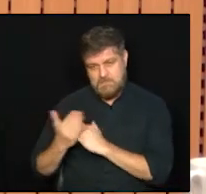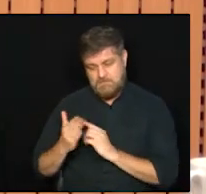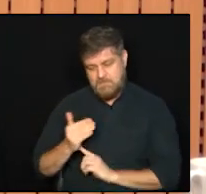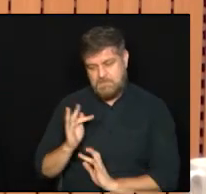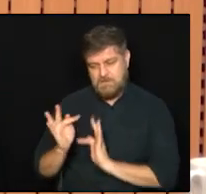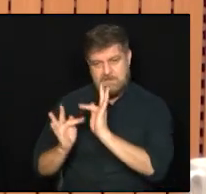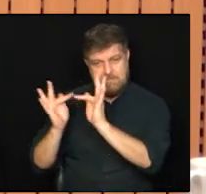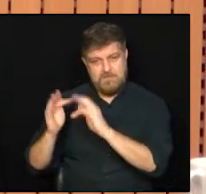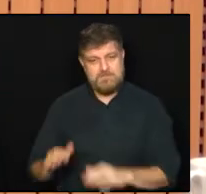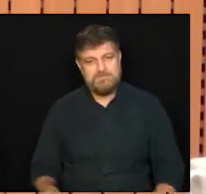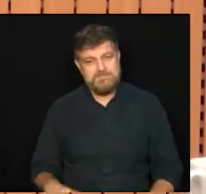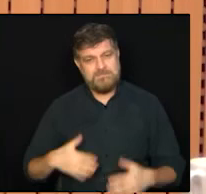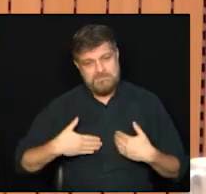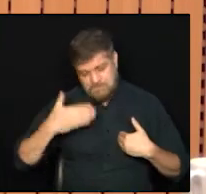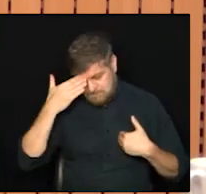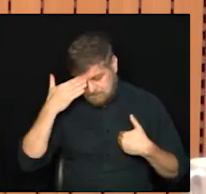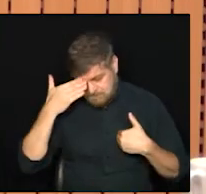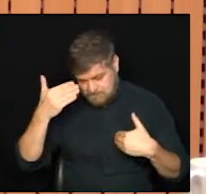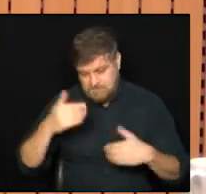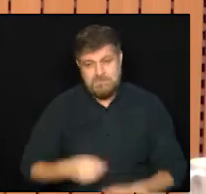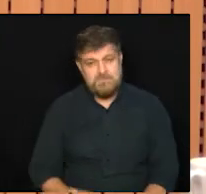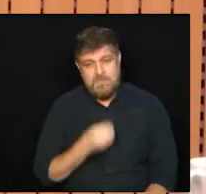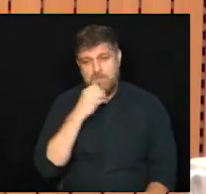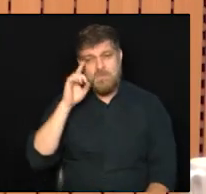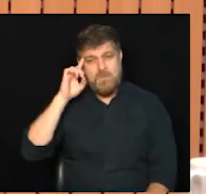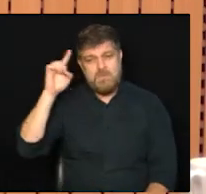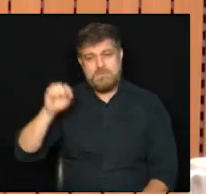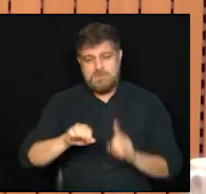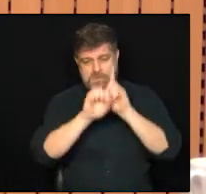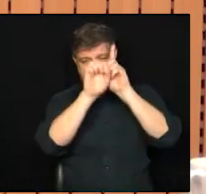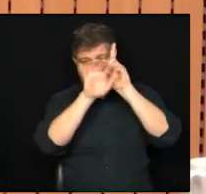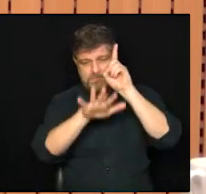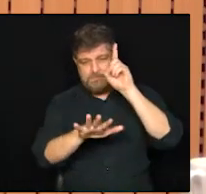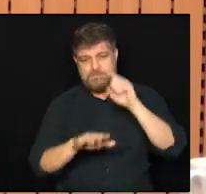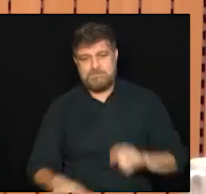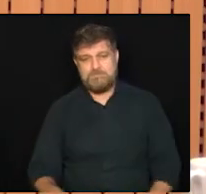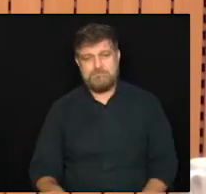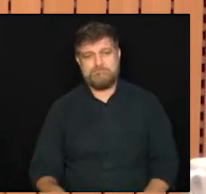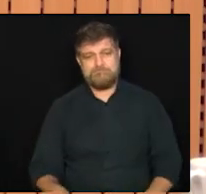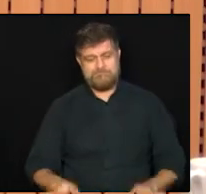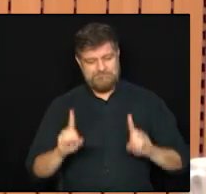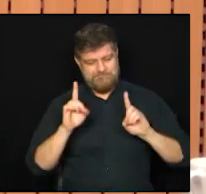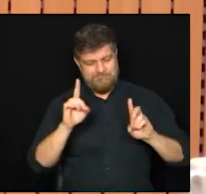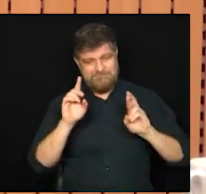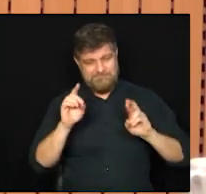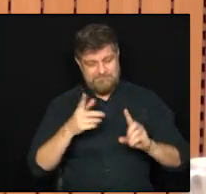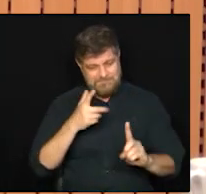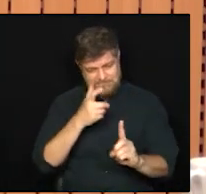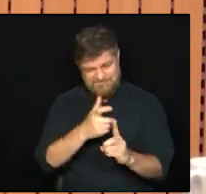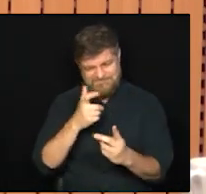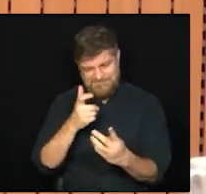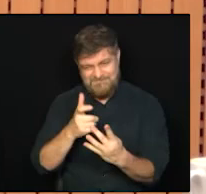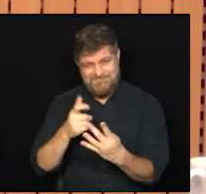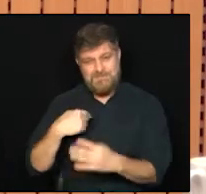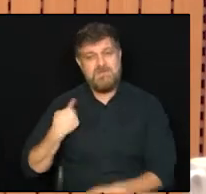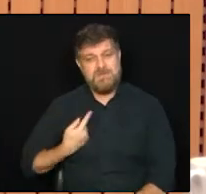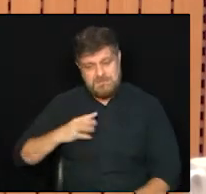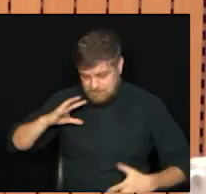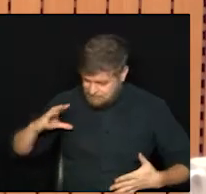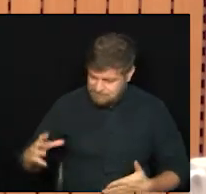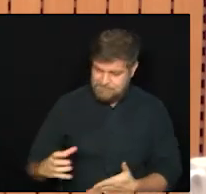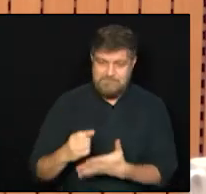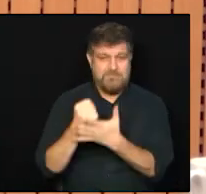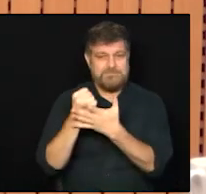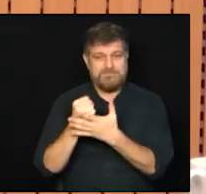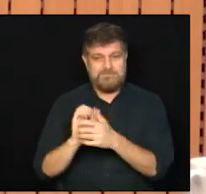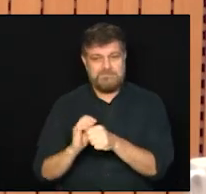bom? Então, agradecendo, tenham todos um bom dia, fiquem com Deus, e se Deus quiser, com vacina, nós vamos recuperar, sair